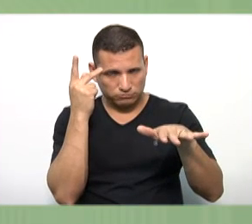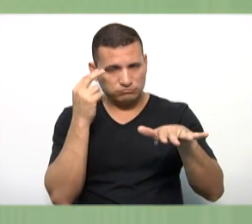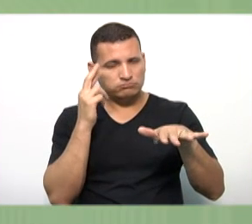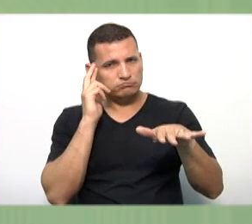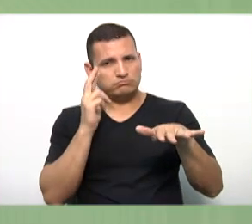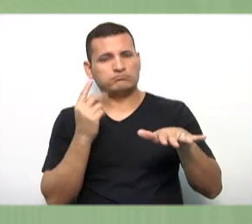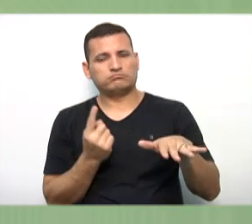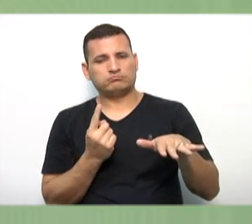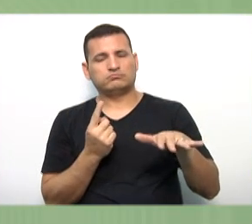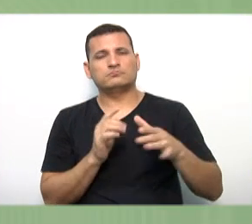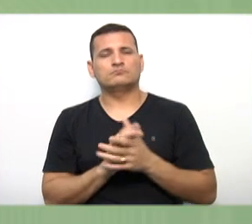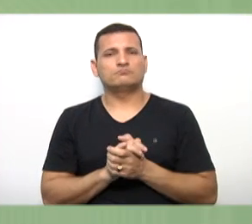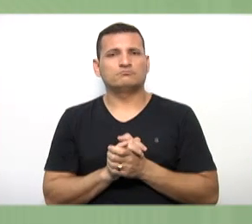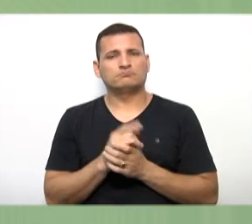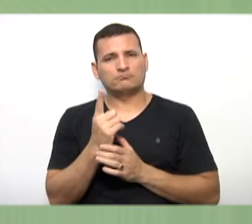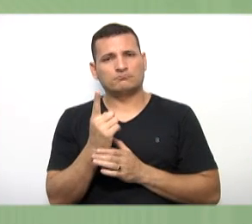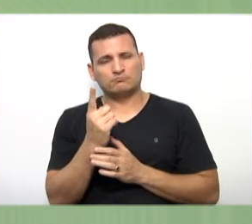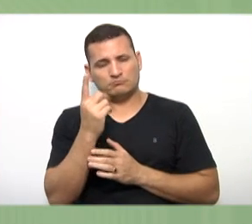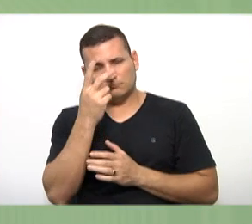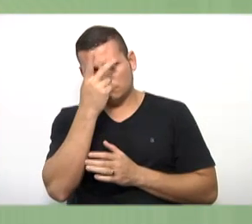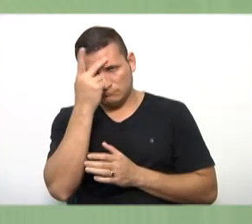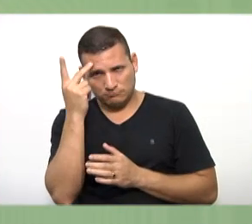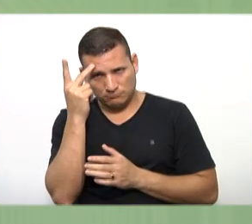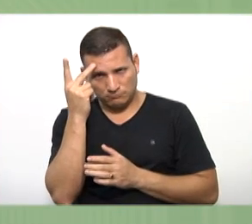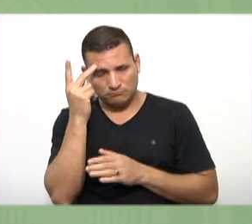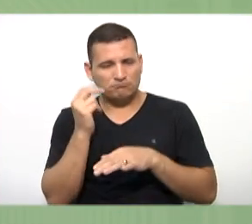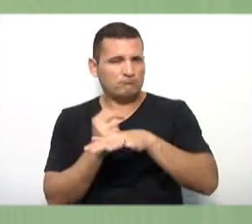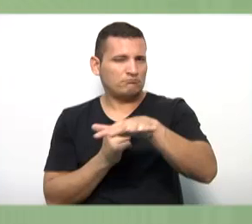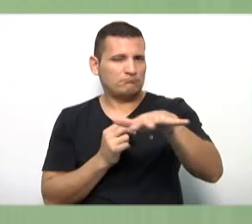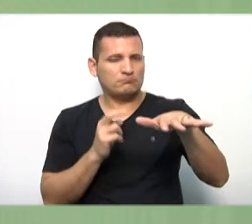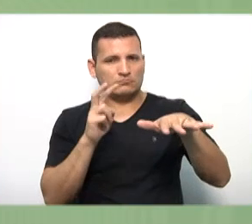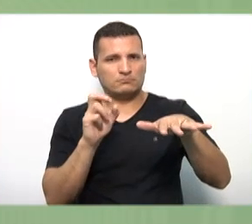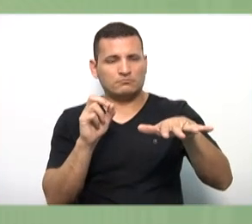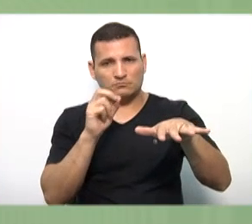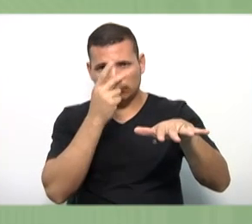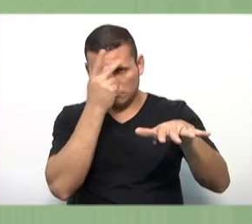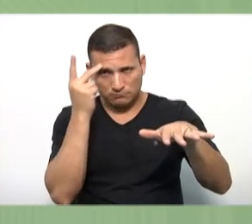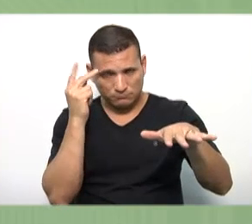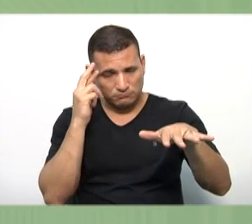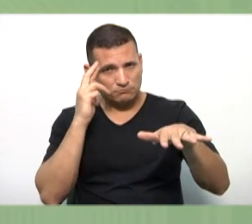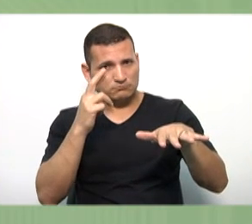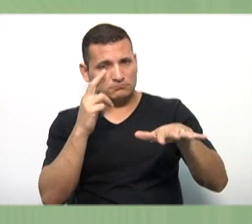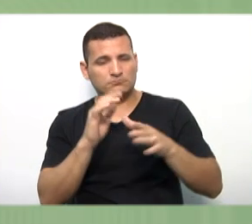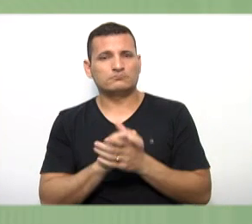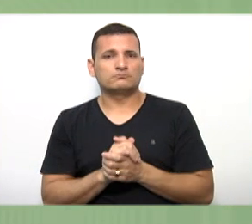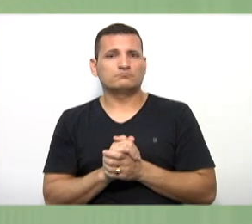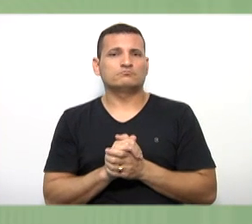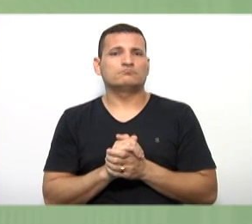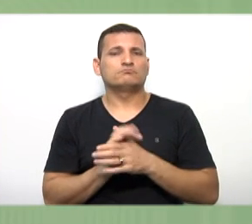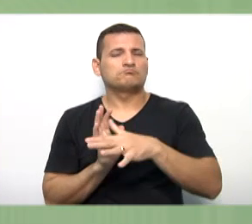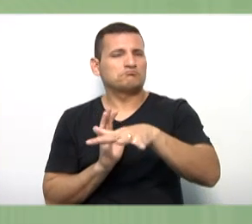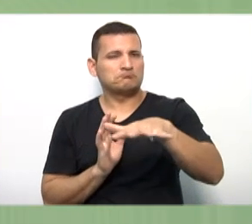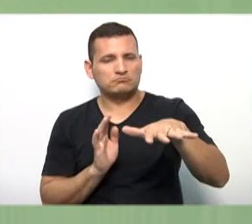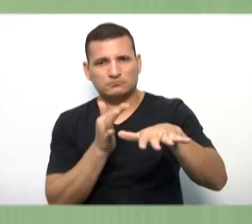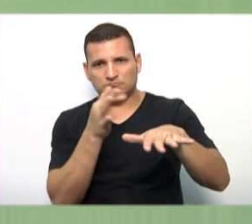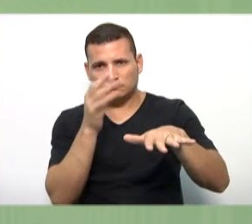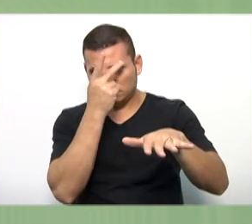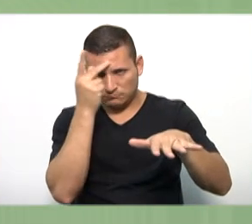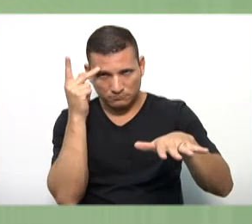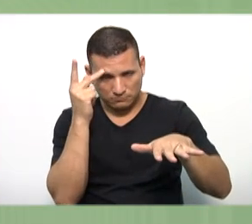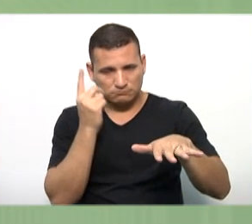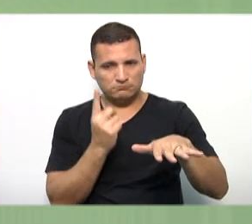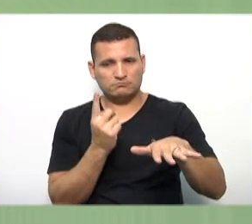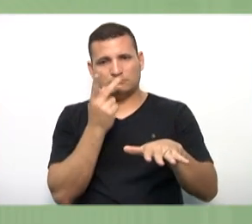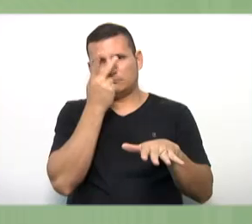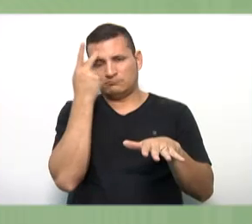50 pessoas e teriam pessoas que iriam liderar 10 pessoas. Então aí nós,